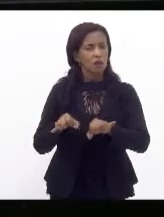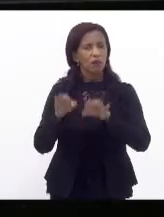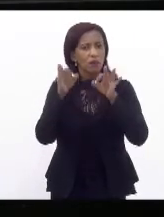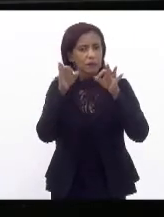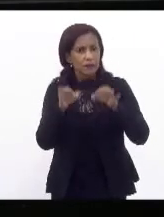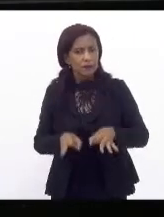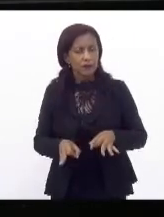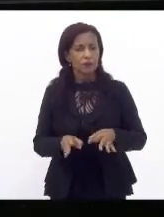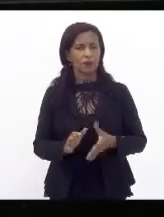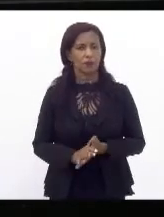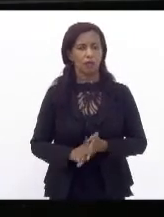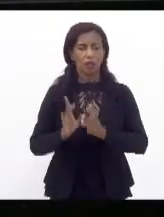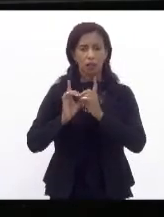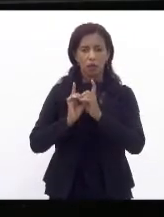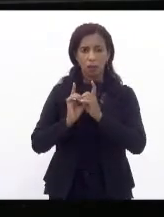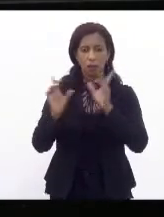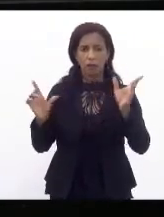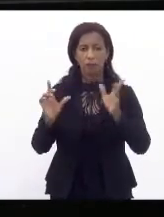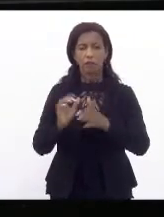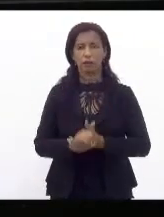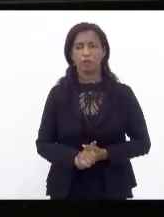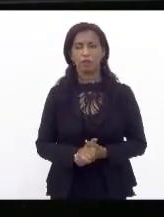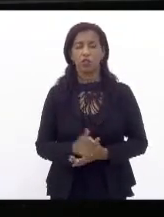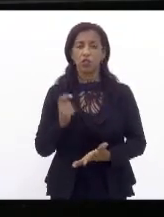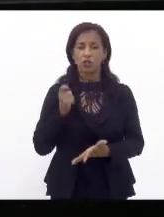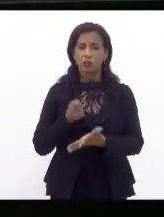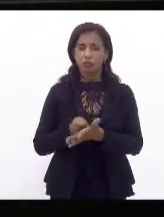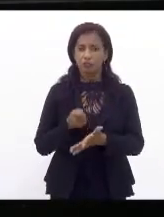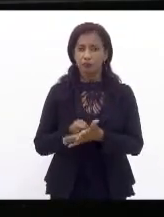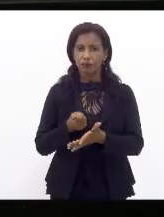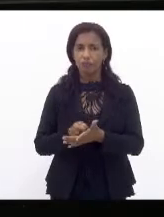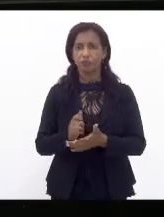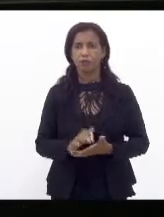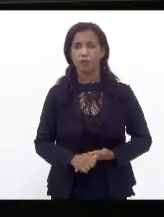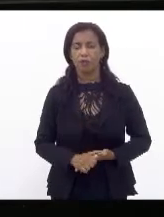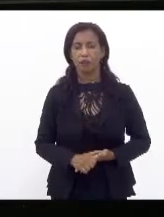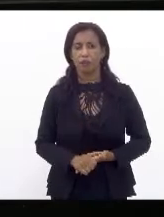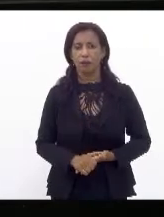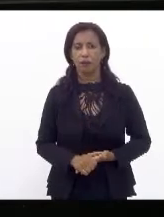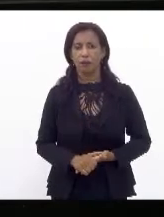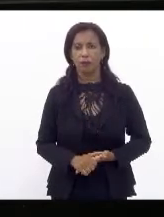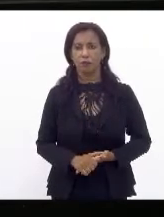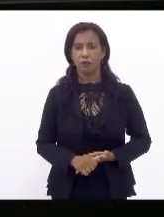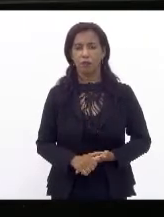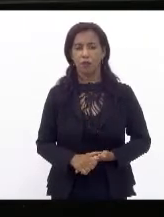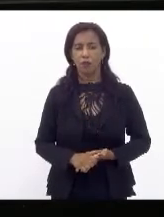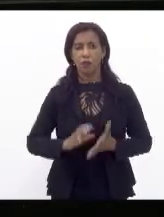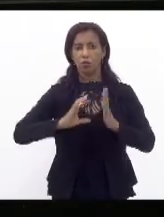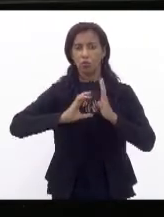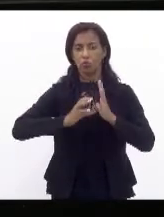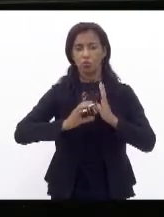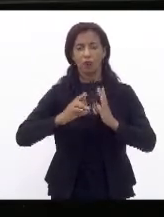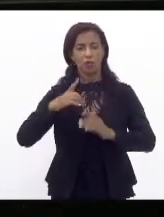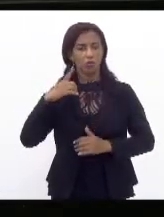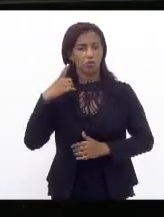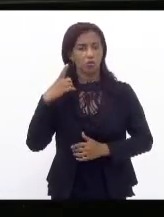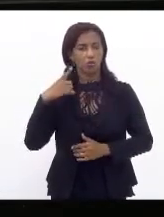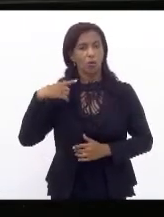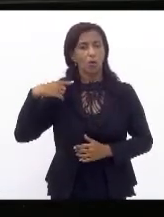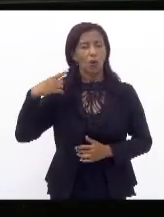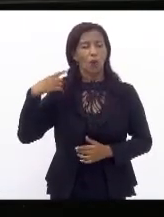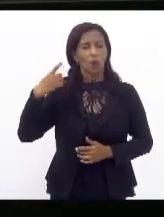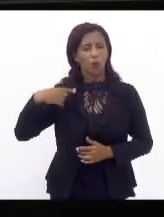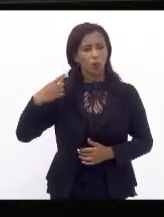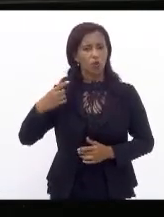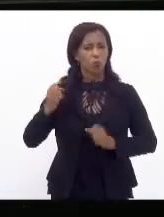correta, né, democrática, de garantirmos que os partidos políticos